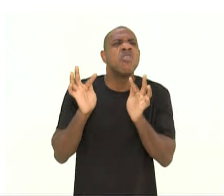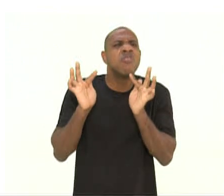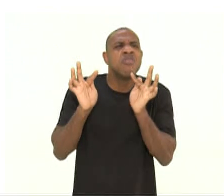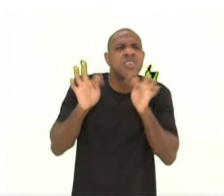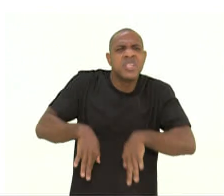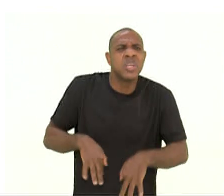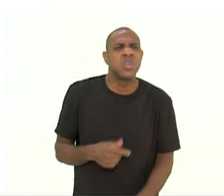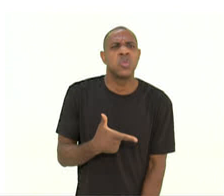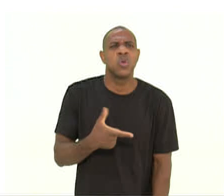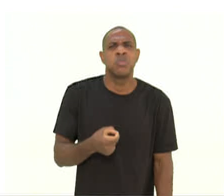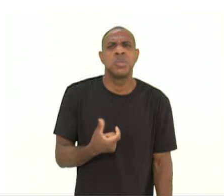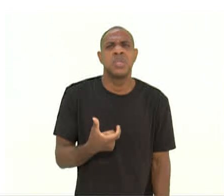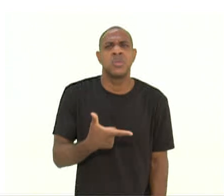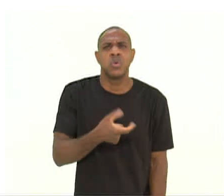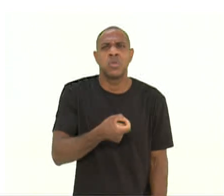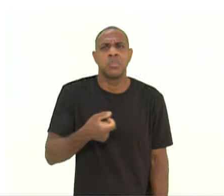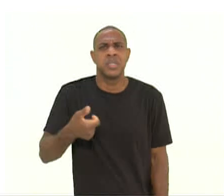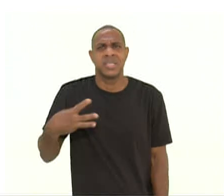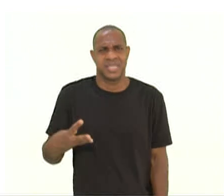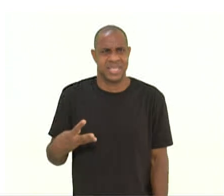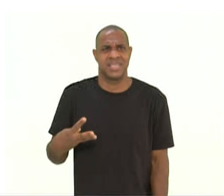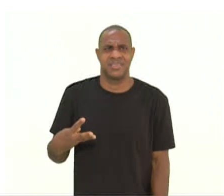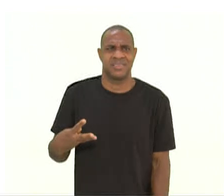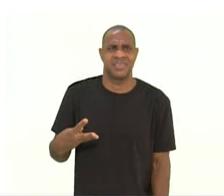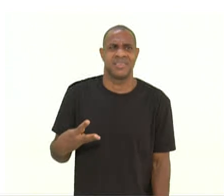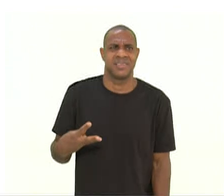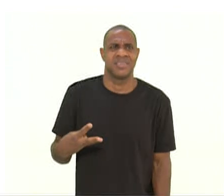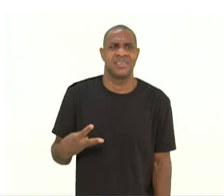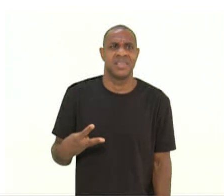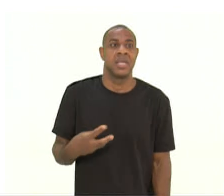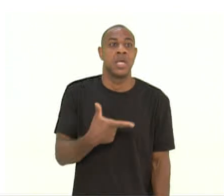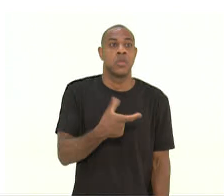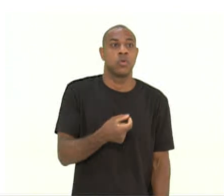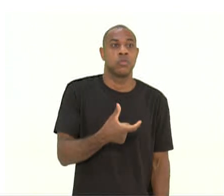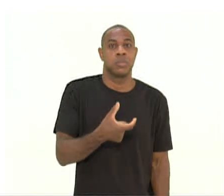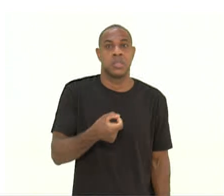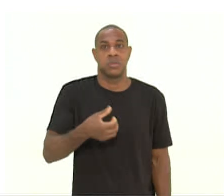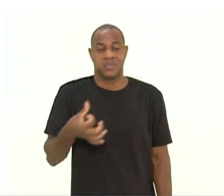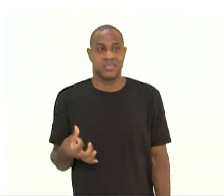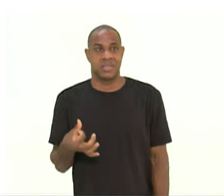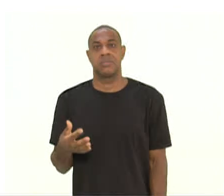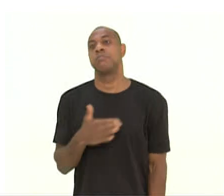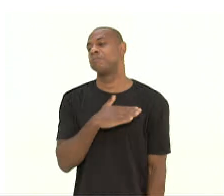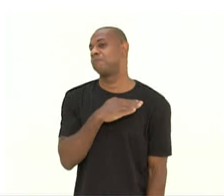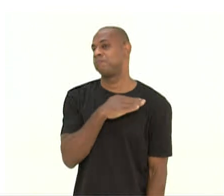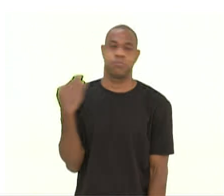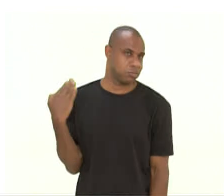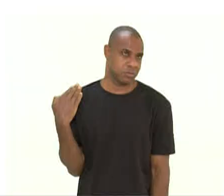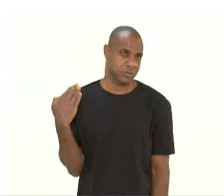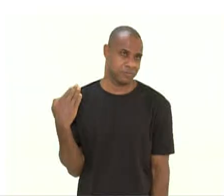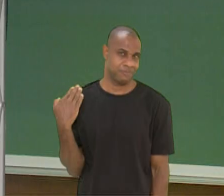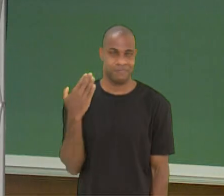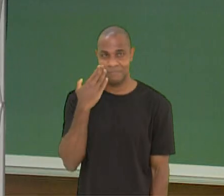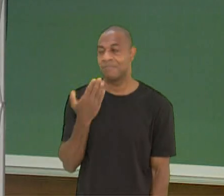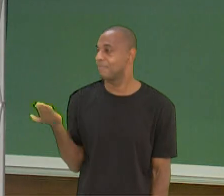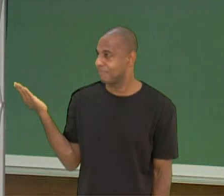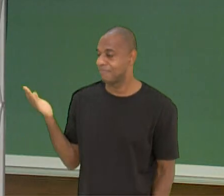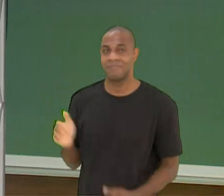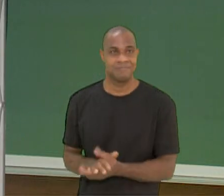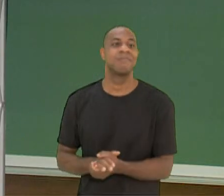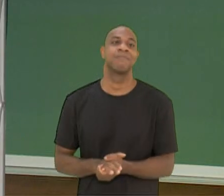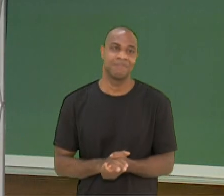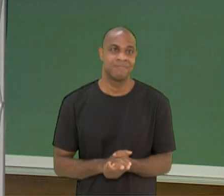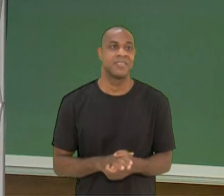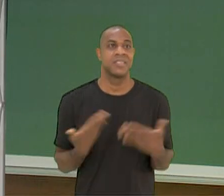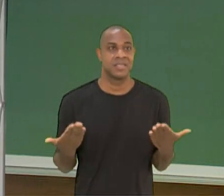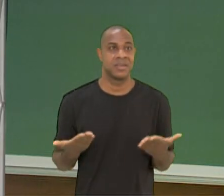de 2003. E, em 2006, foi condenado à morte. Então, o Saddam Hussein, que liderava